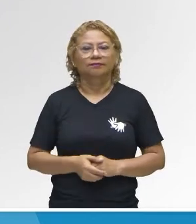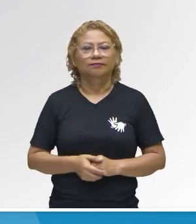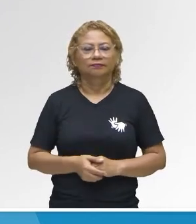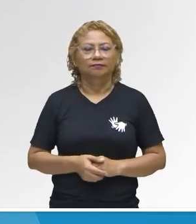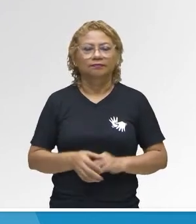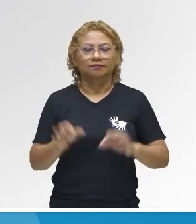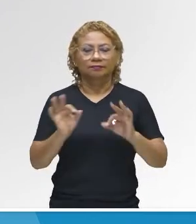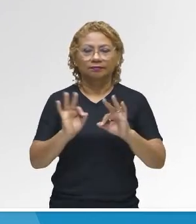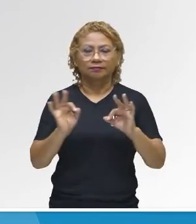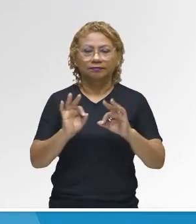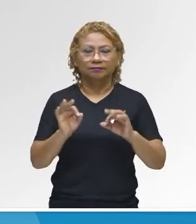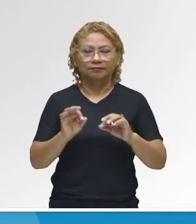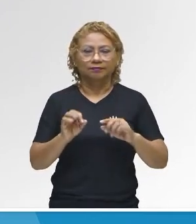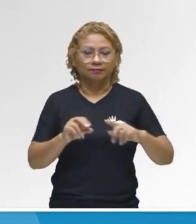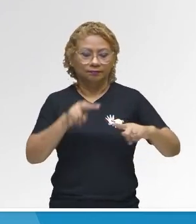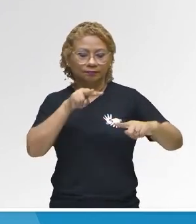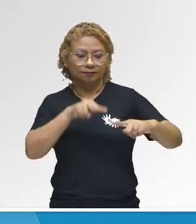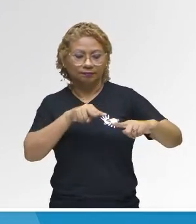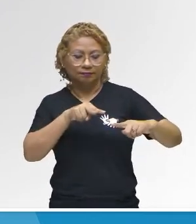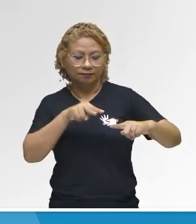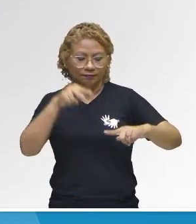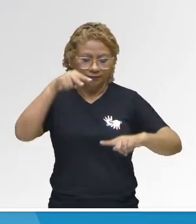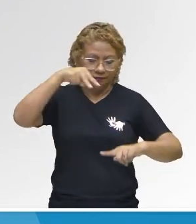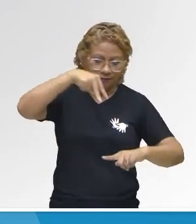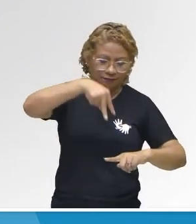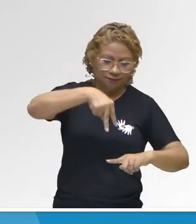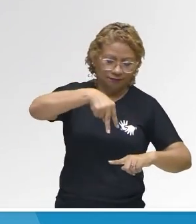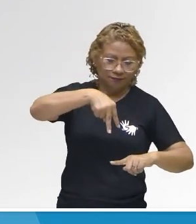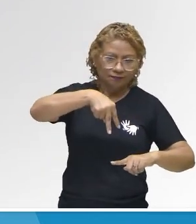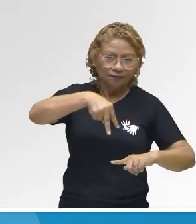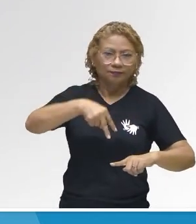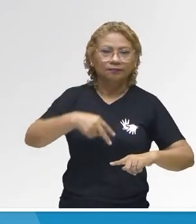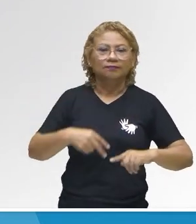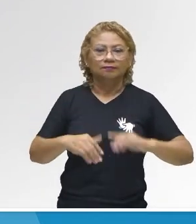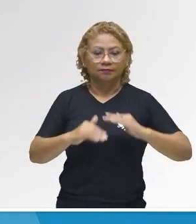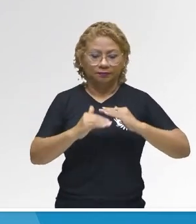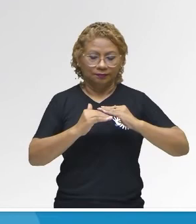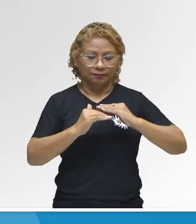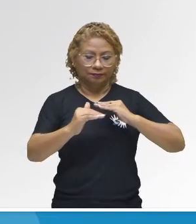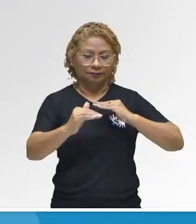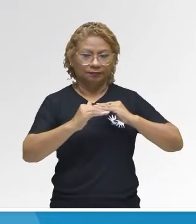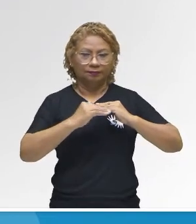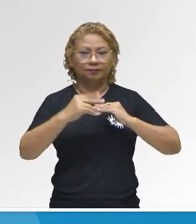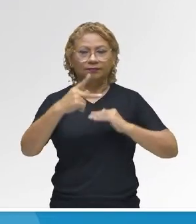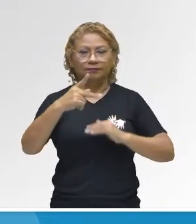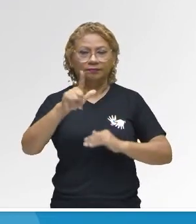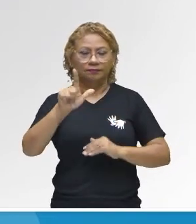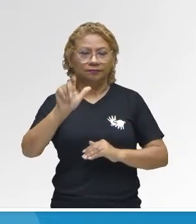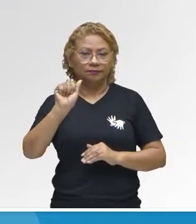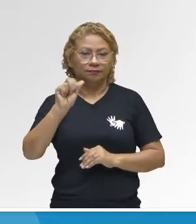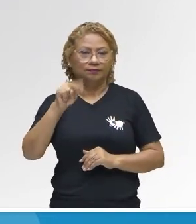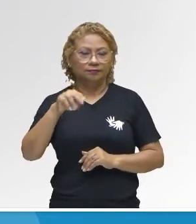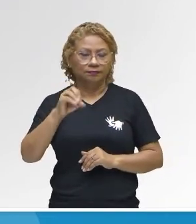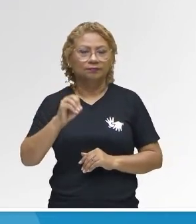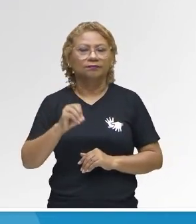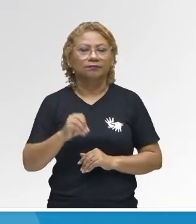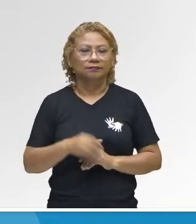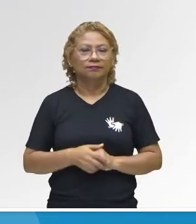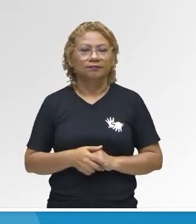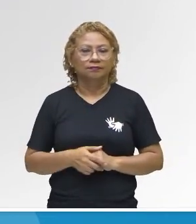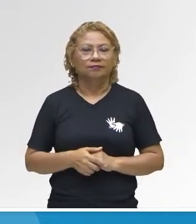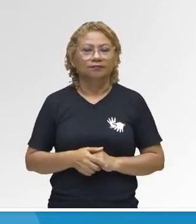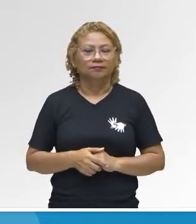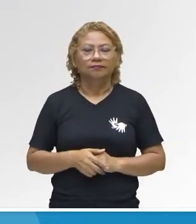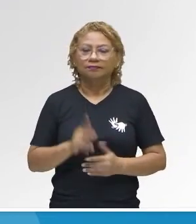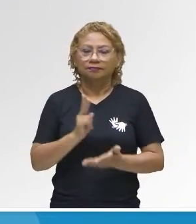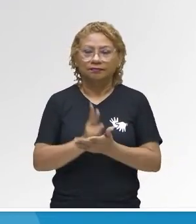estiver de forma ortogonal com o meu plano, seja ele vertical ou horizontal, né, a projeção dela será uma reta